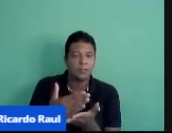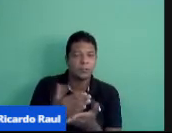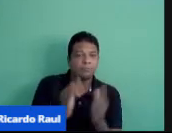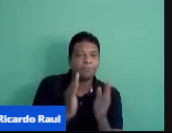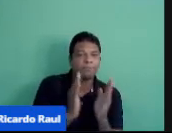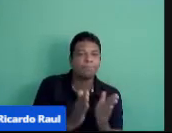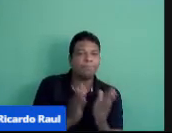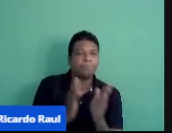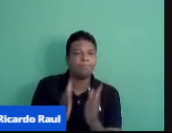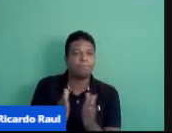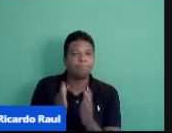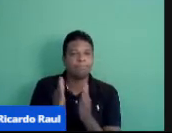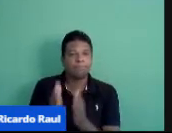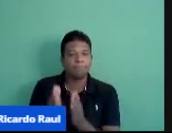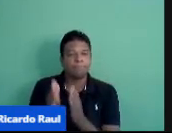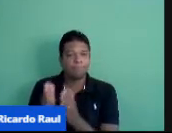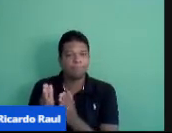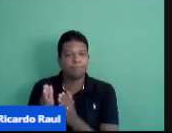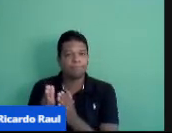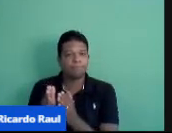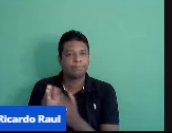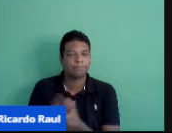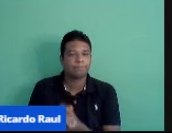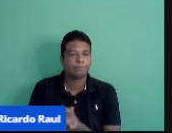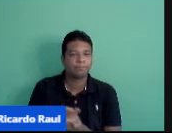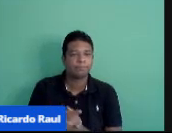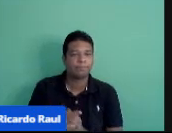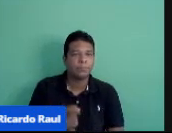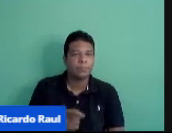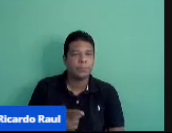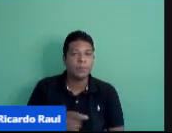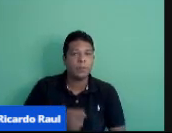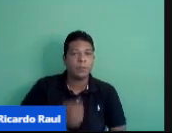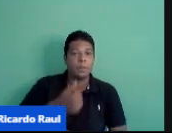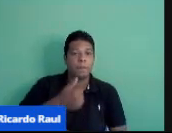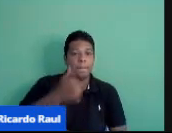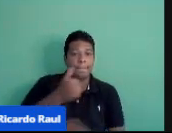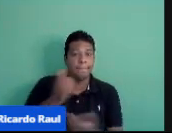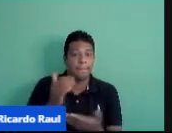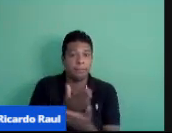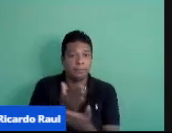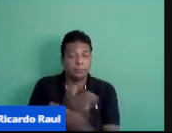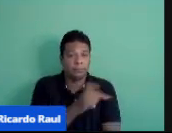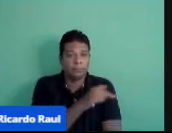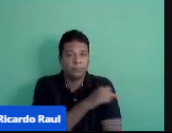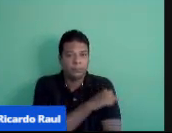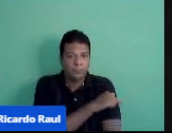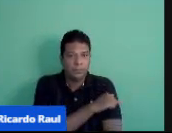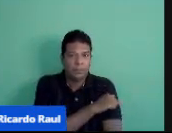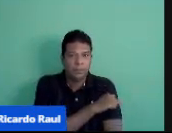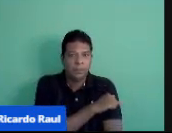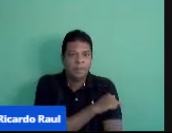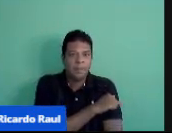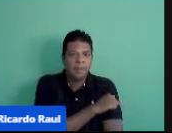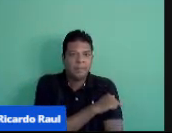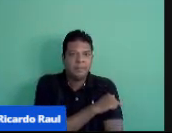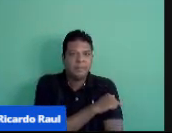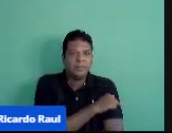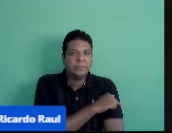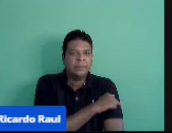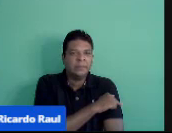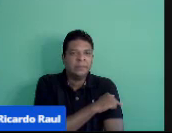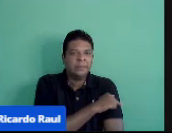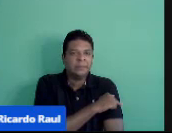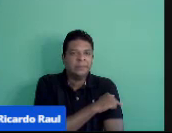que vai preparando o aluno que lá no primeiro caderno, que eu achei que do sétimo ano, que eu achei assim um